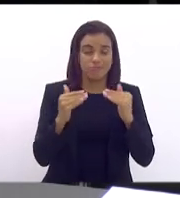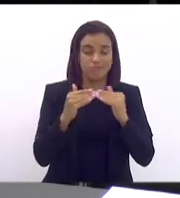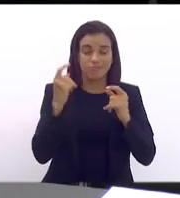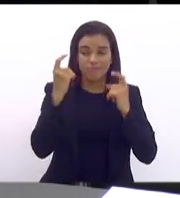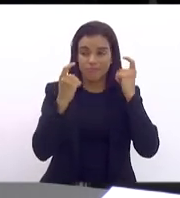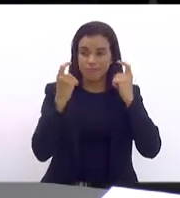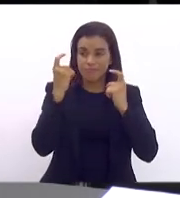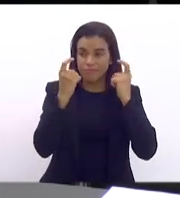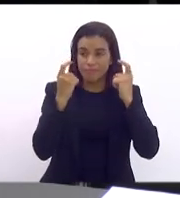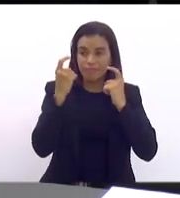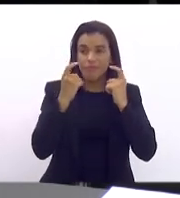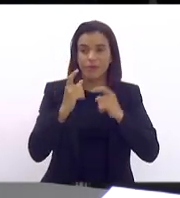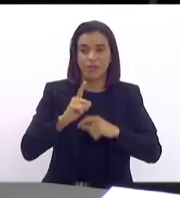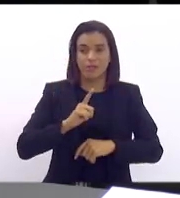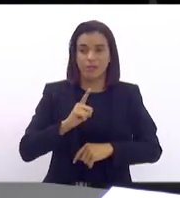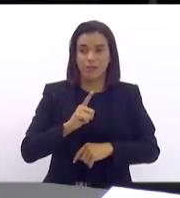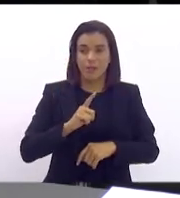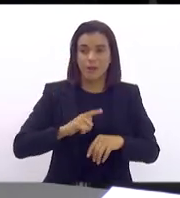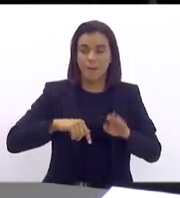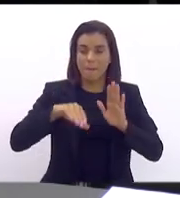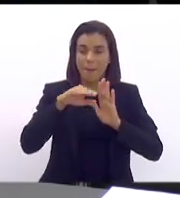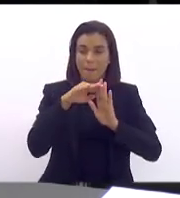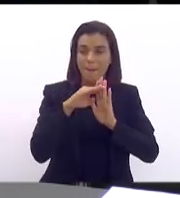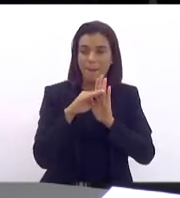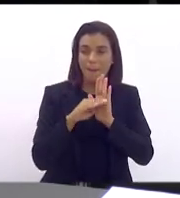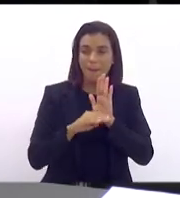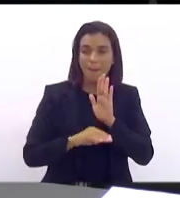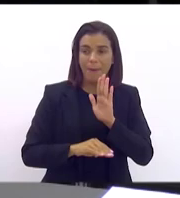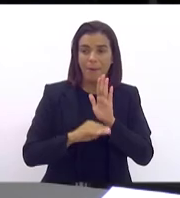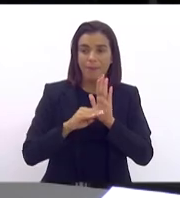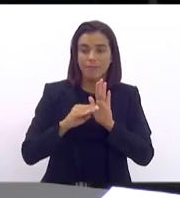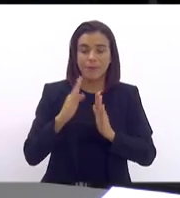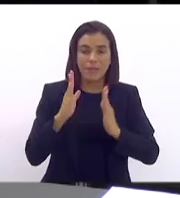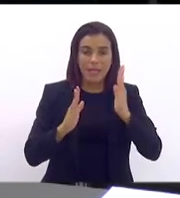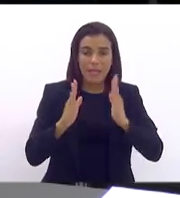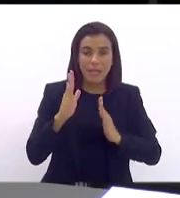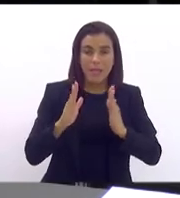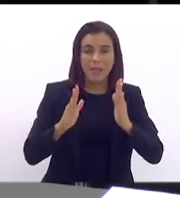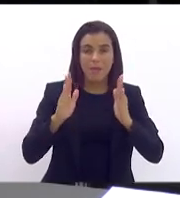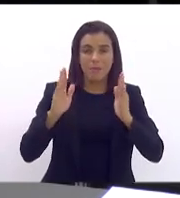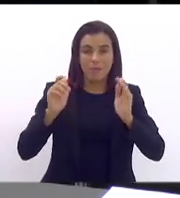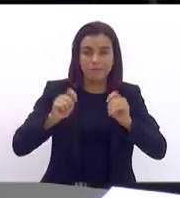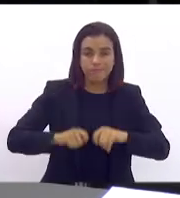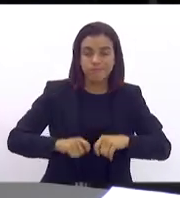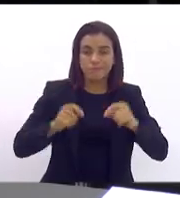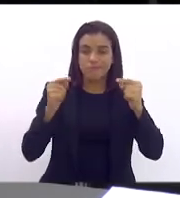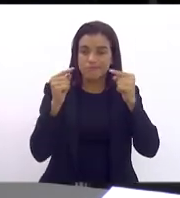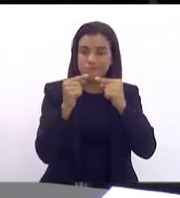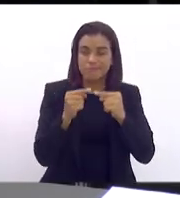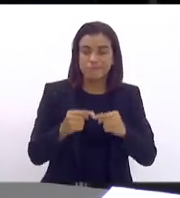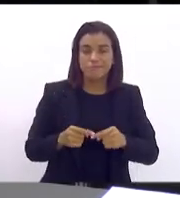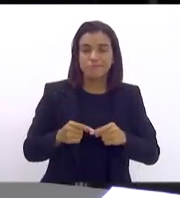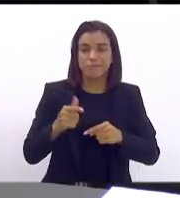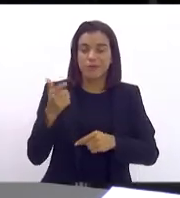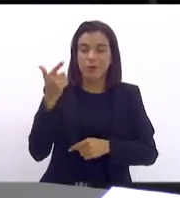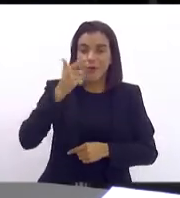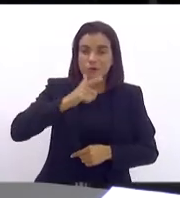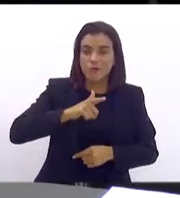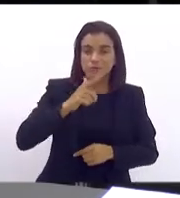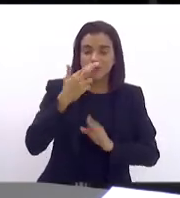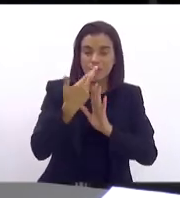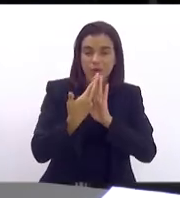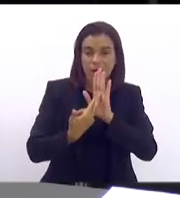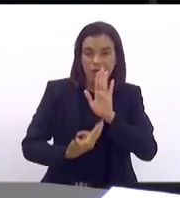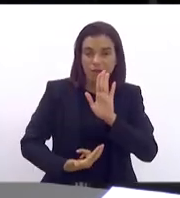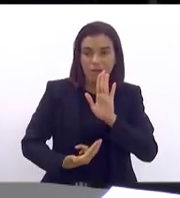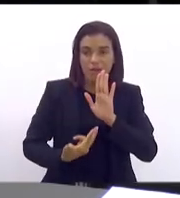nós tenhamos, numa matéria tão sensível, tão importante, tempo hábil para que produzamos um